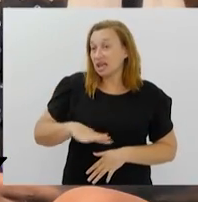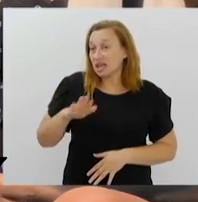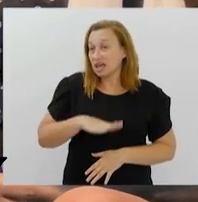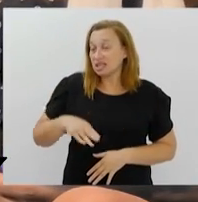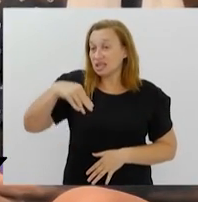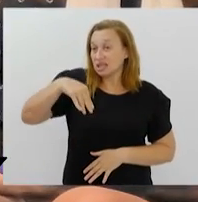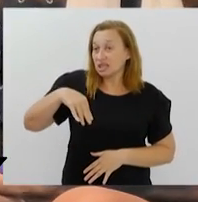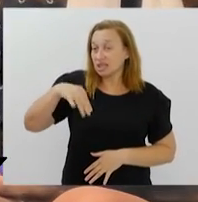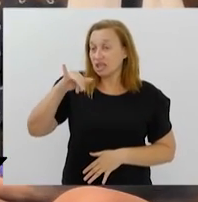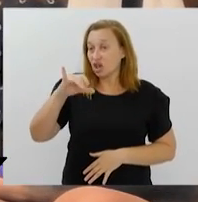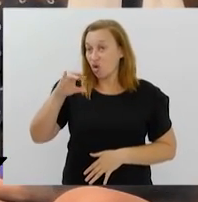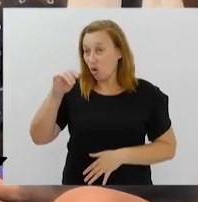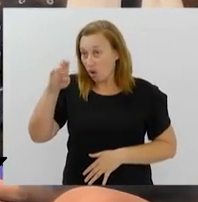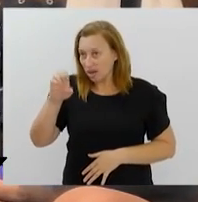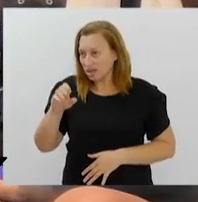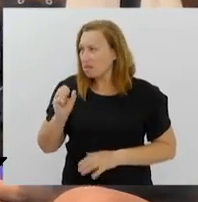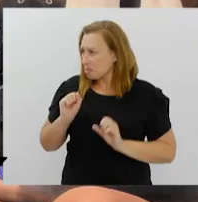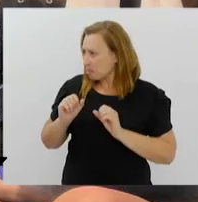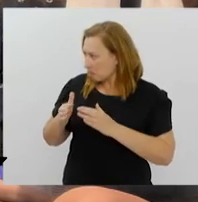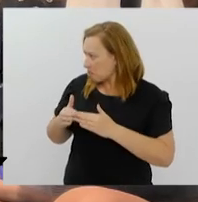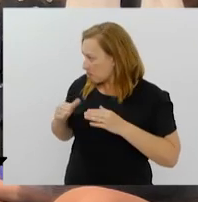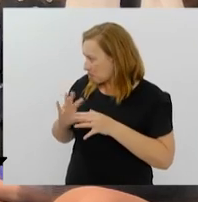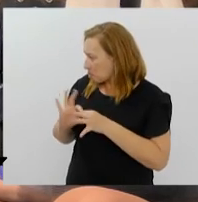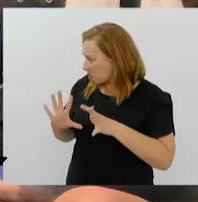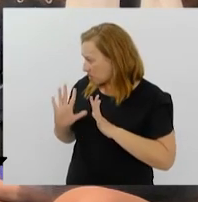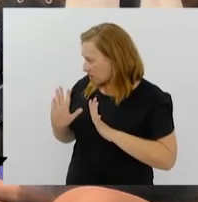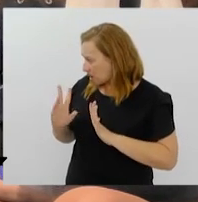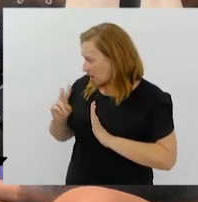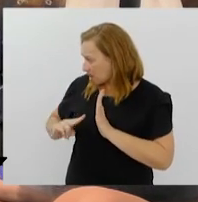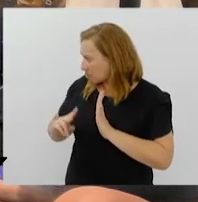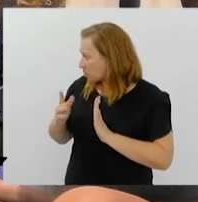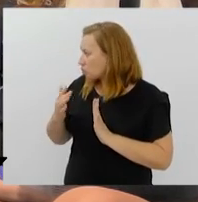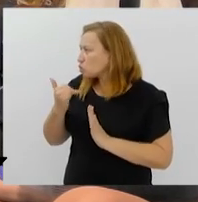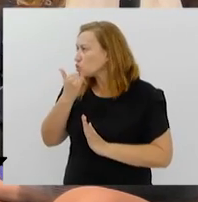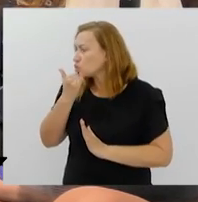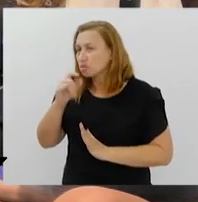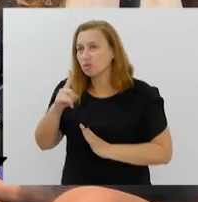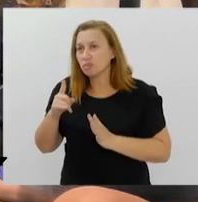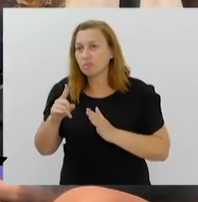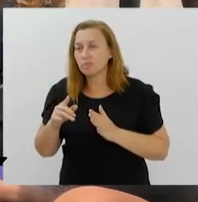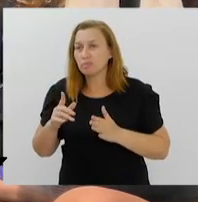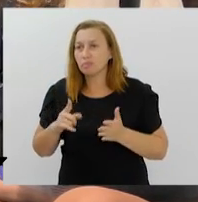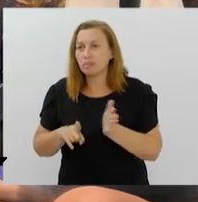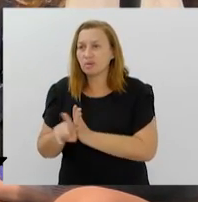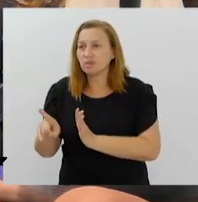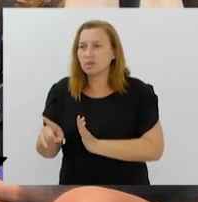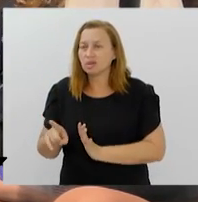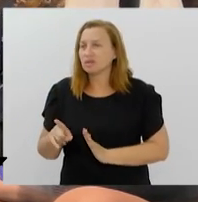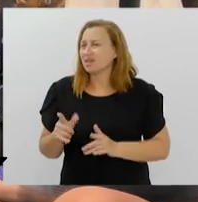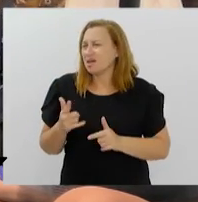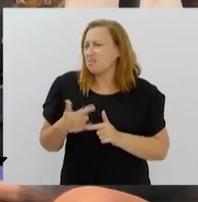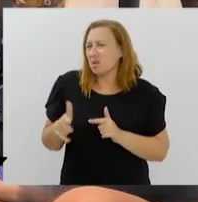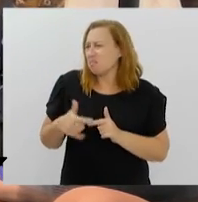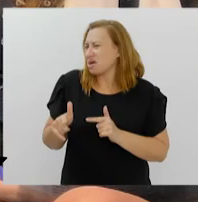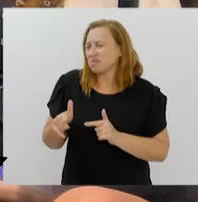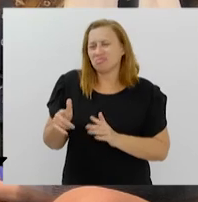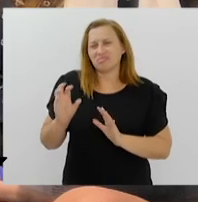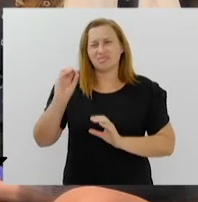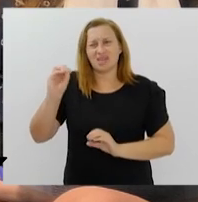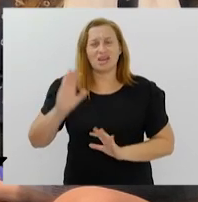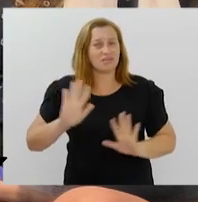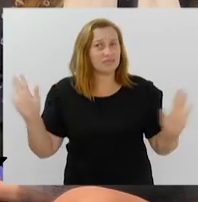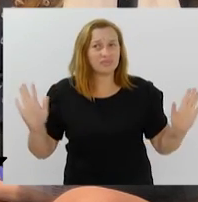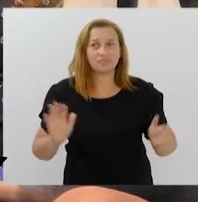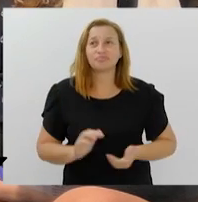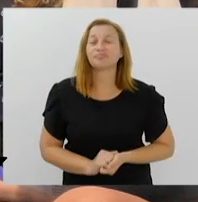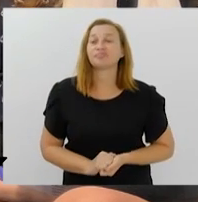Freitas de Sá Você me permite ler eu desculpe eu nem perguntei o celular el tá quebrado zero de problema irmão plan de saúde em